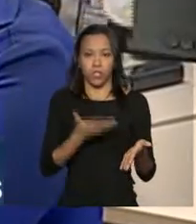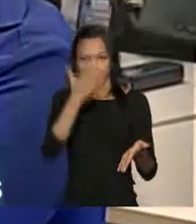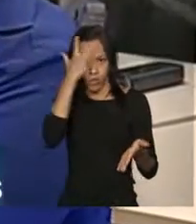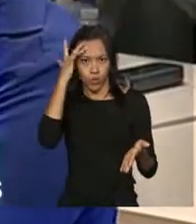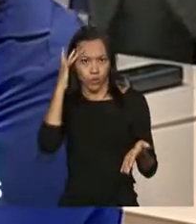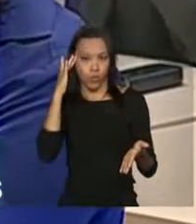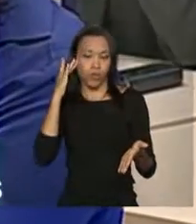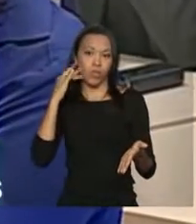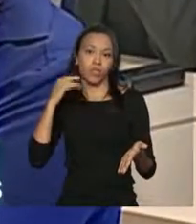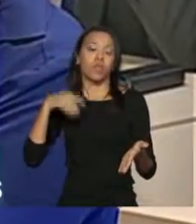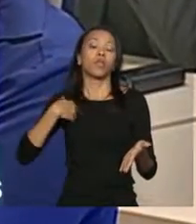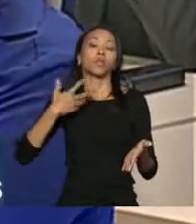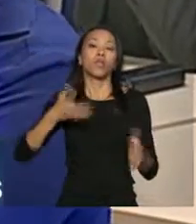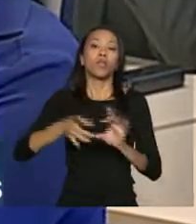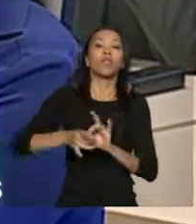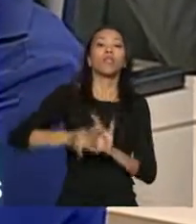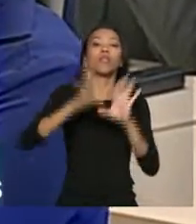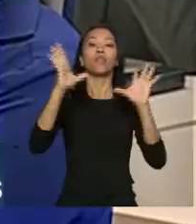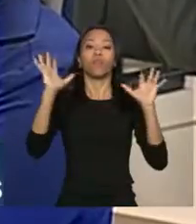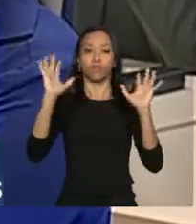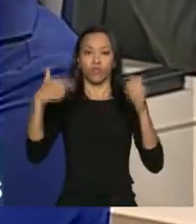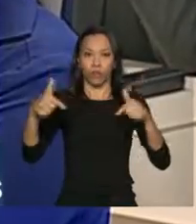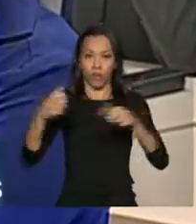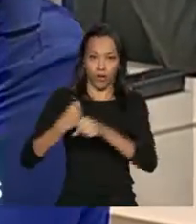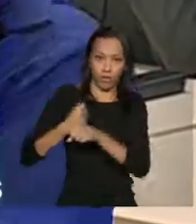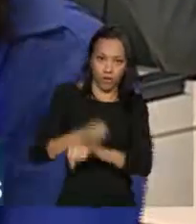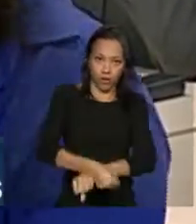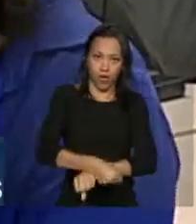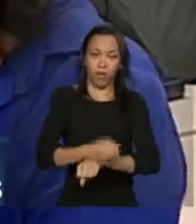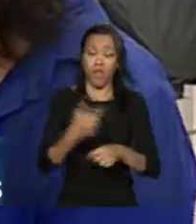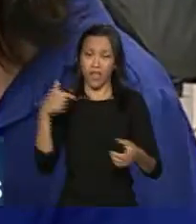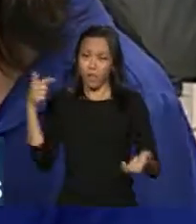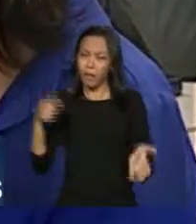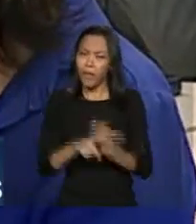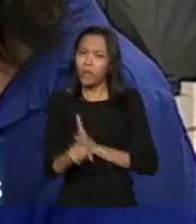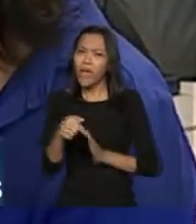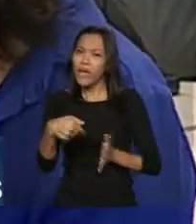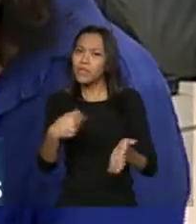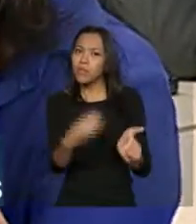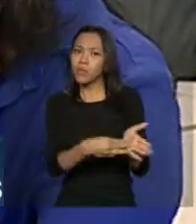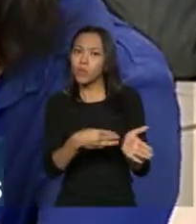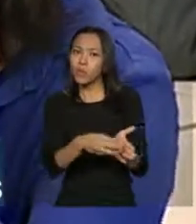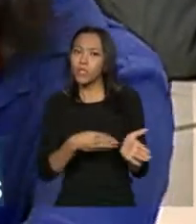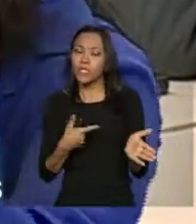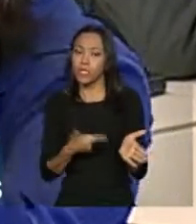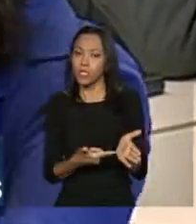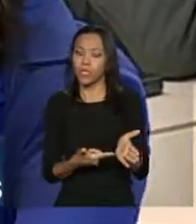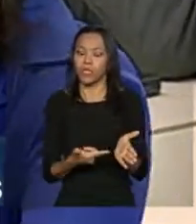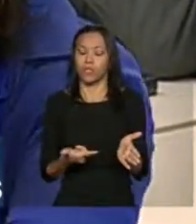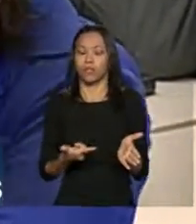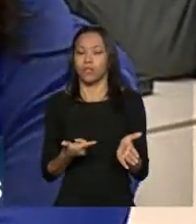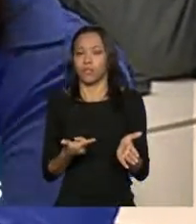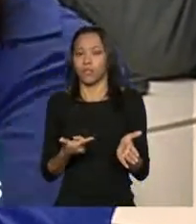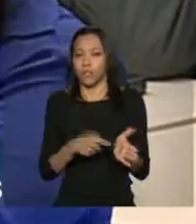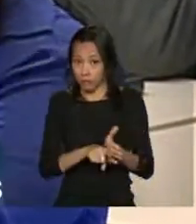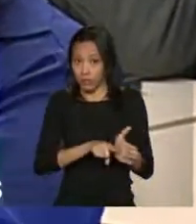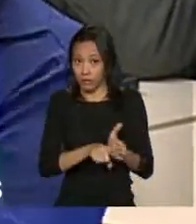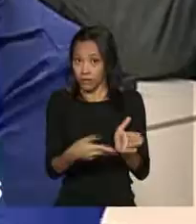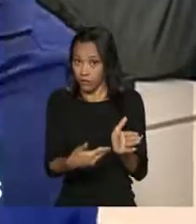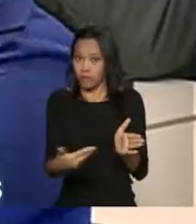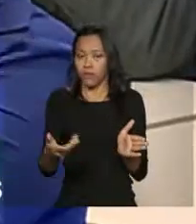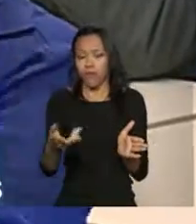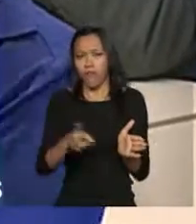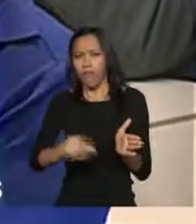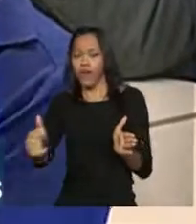trabalhadores resgatados, essa mudança de metodologia, então, quer dizer que os números, a partir de, em algum momento, vão